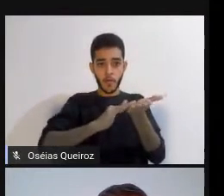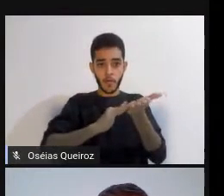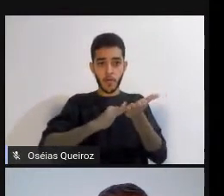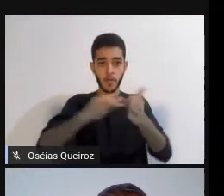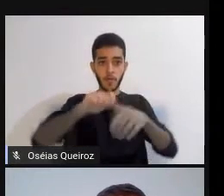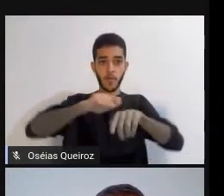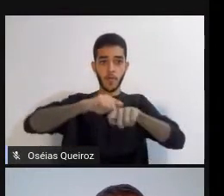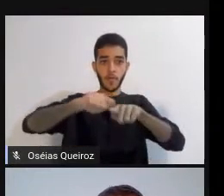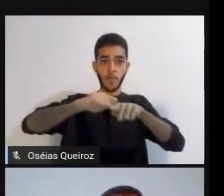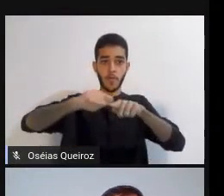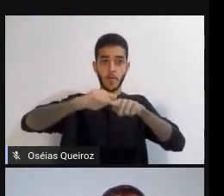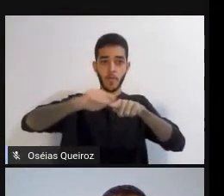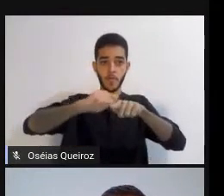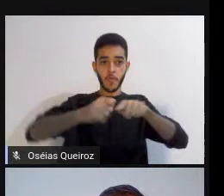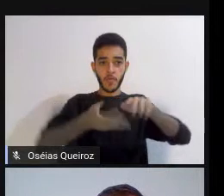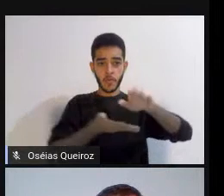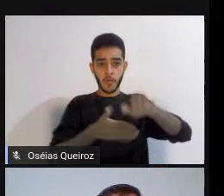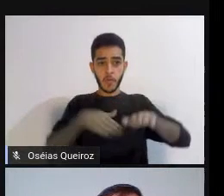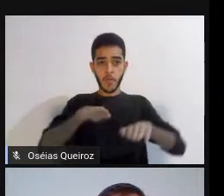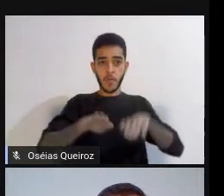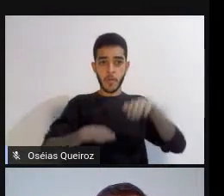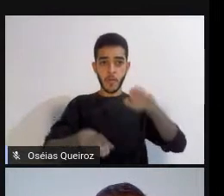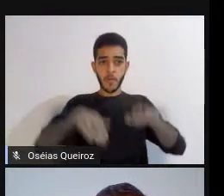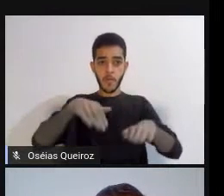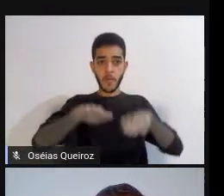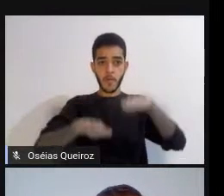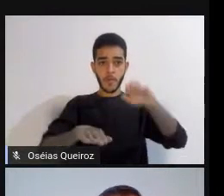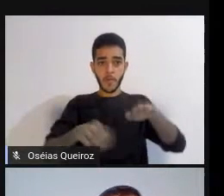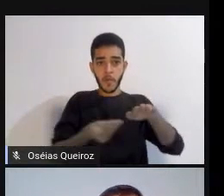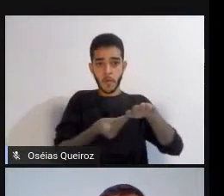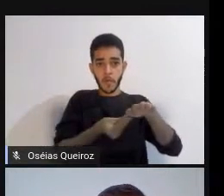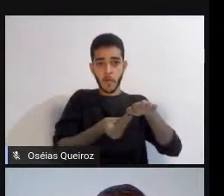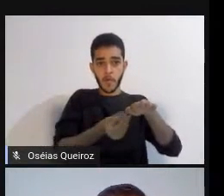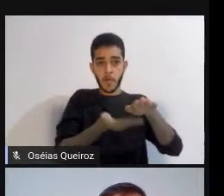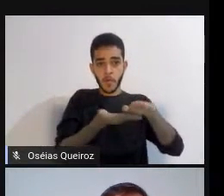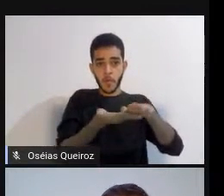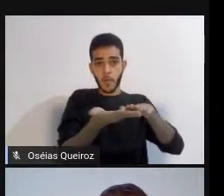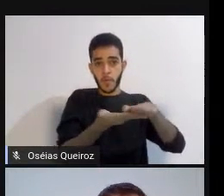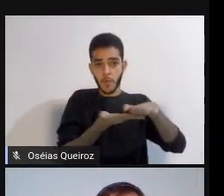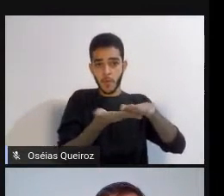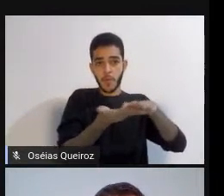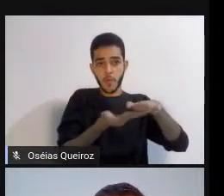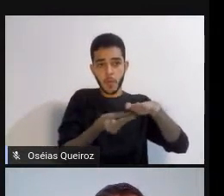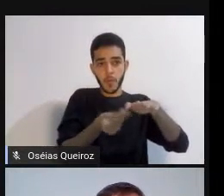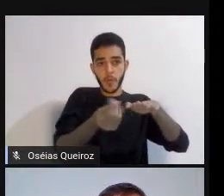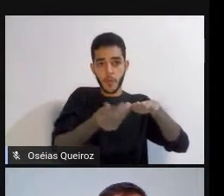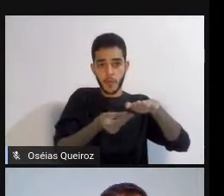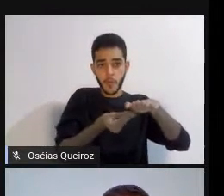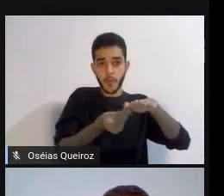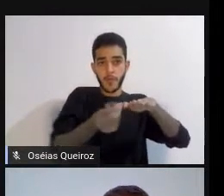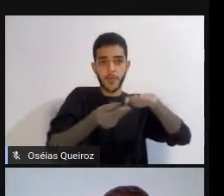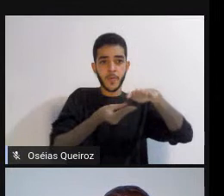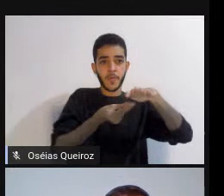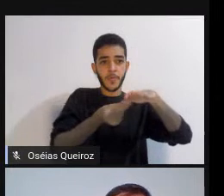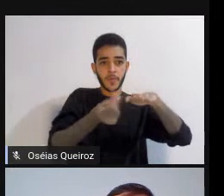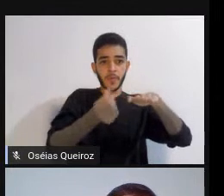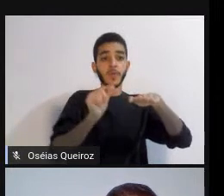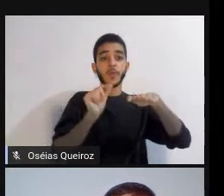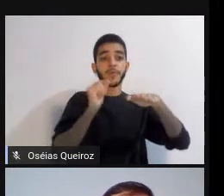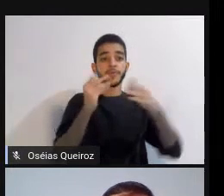algum material sintético, esse material vai entrar em atrito com o solo e vai, ocasionalmente, acabar